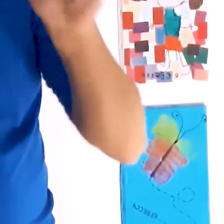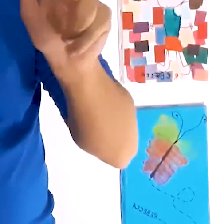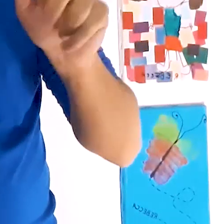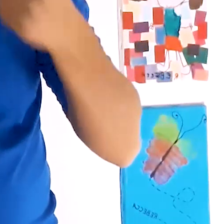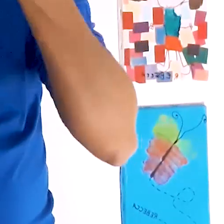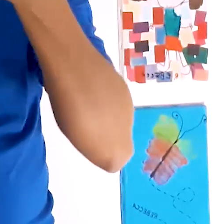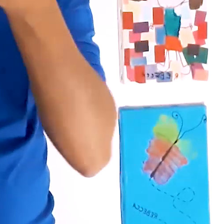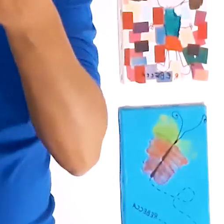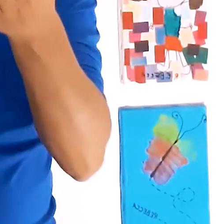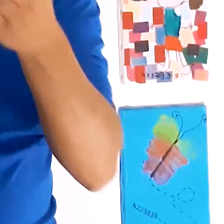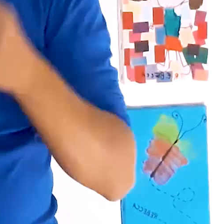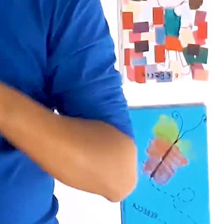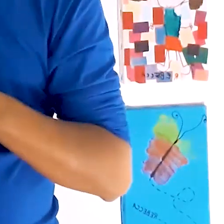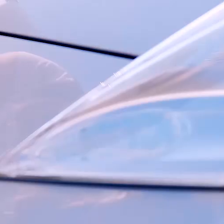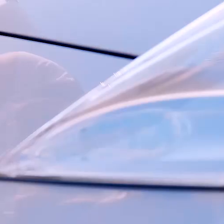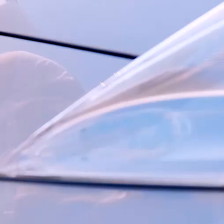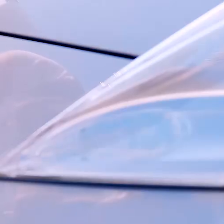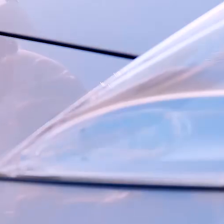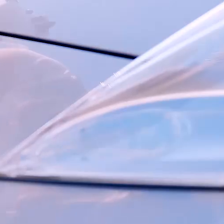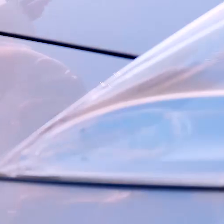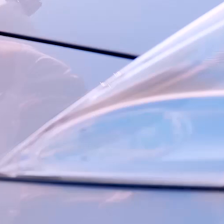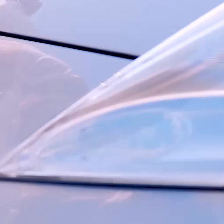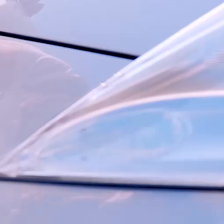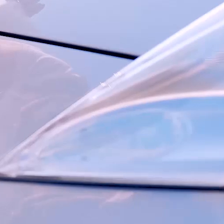Diferente, não é? Olha só.